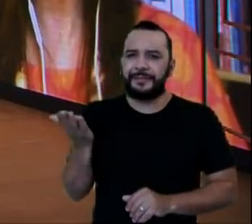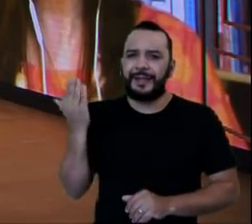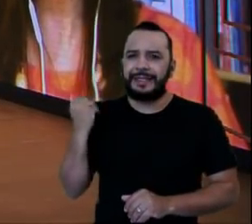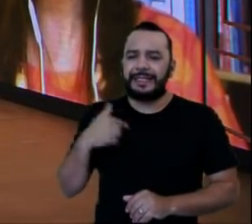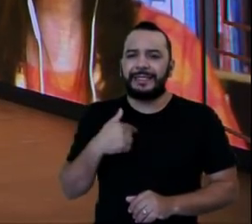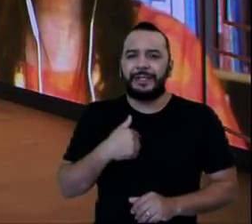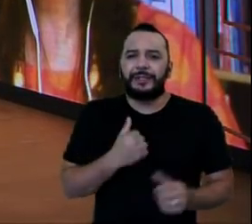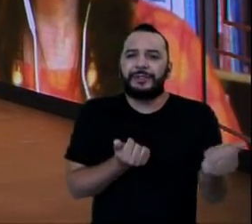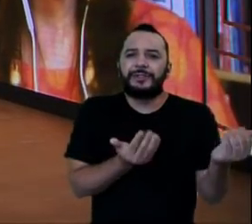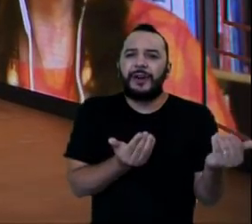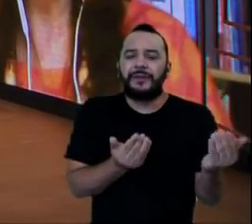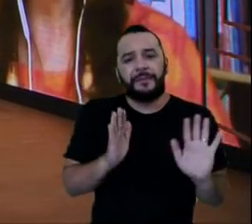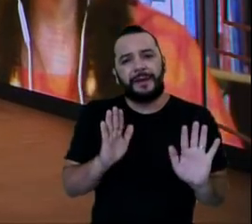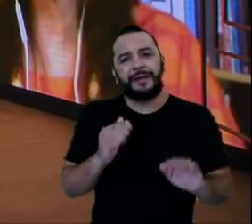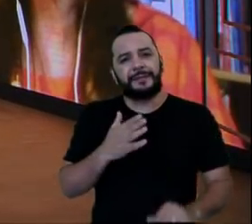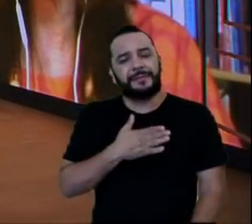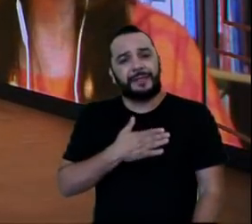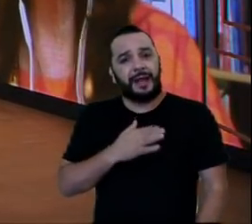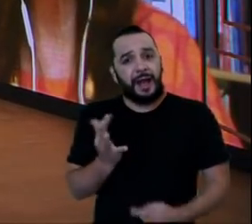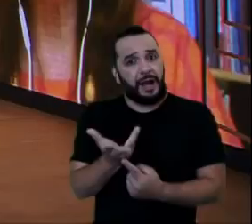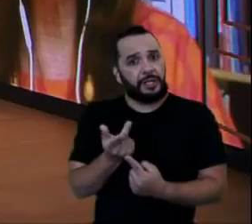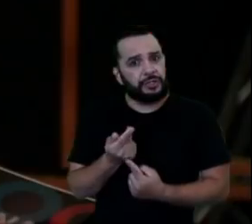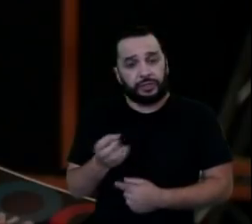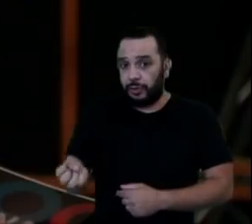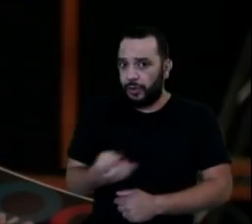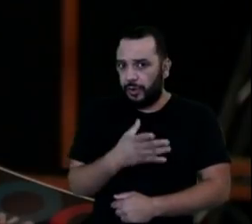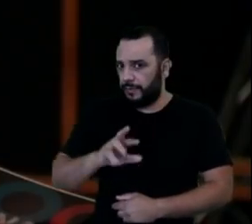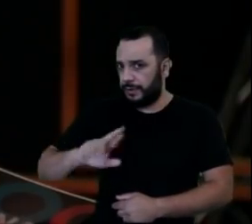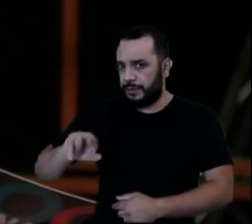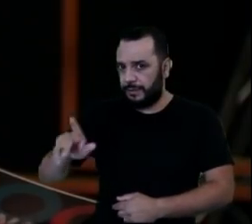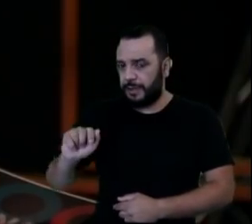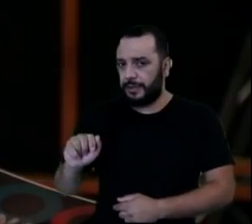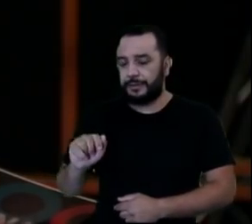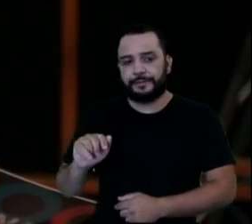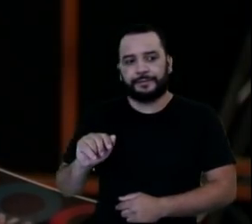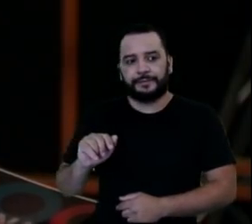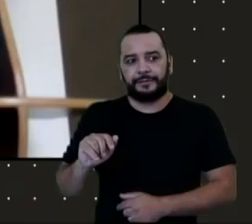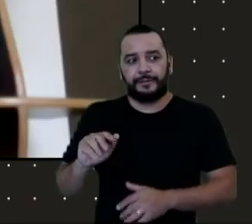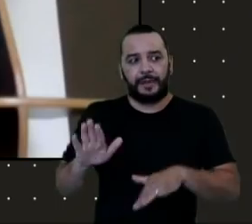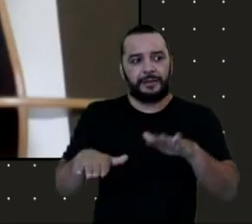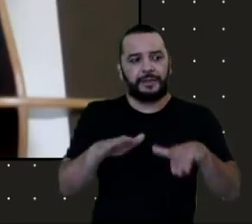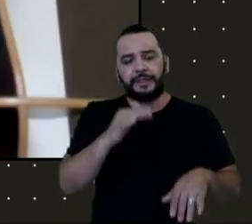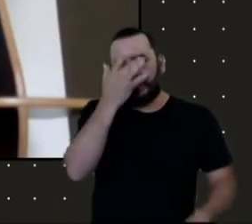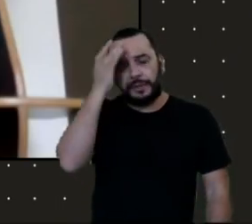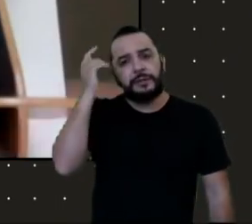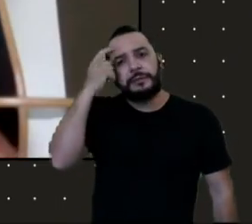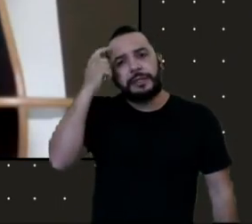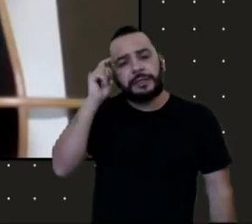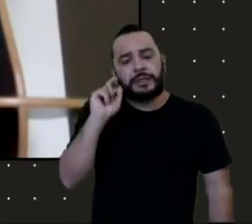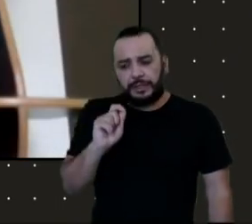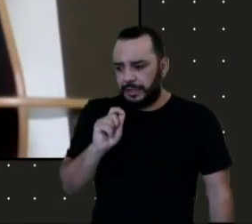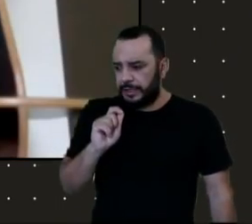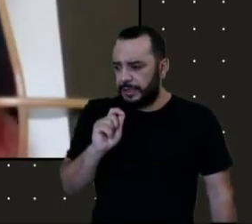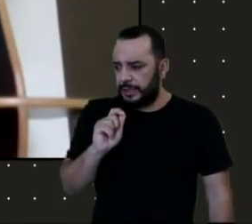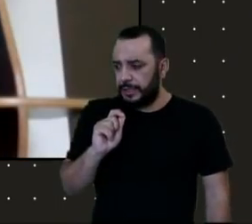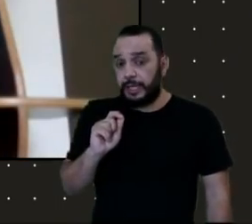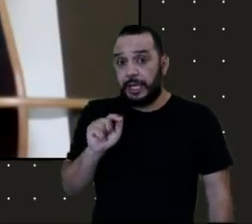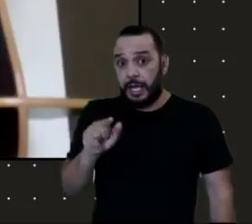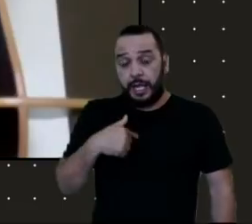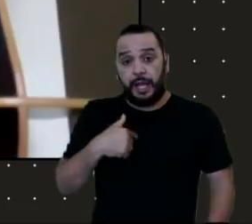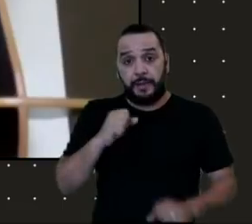Acabei casando com o Nando Carneiro, que era o compositor da música, músico, com quem eu também desenvolvi esse tempo todo ligado à